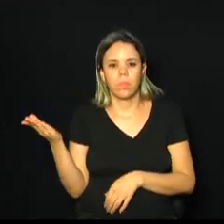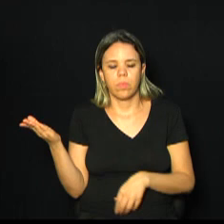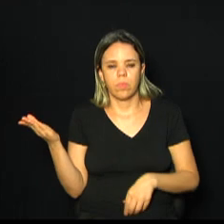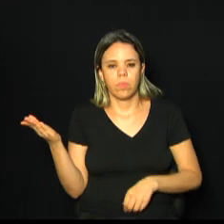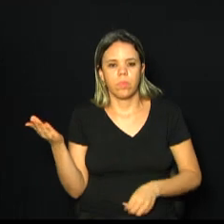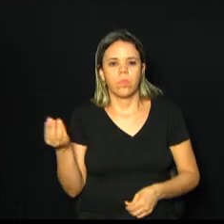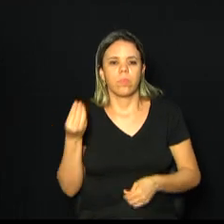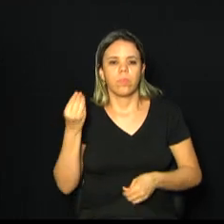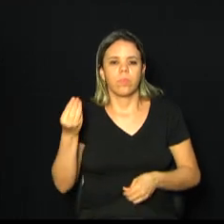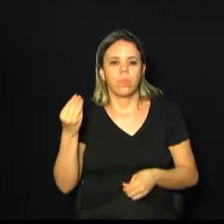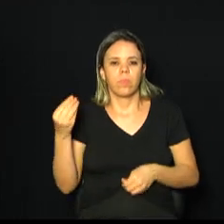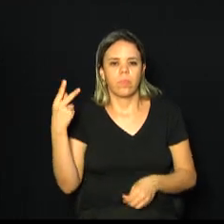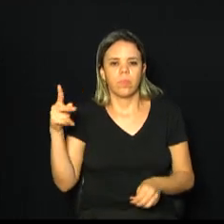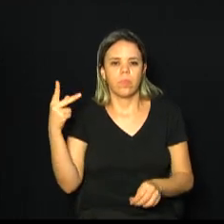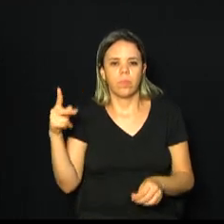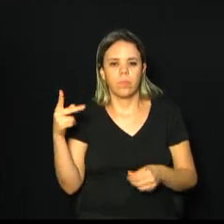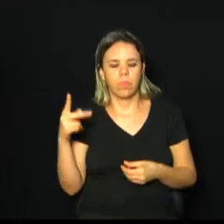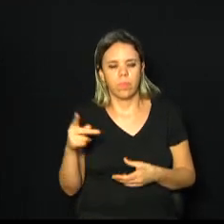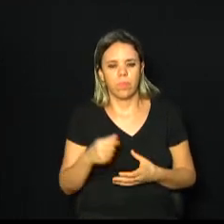é que o seu